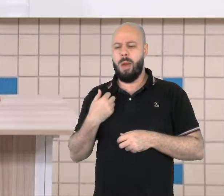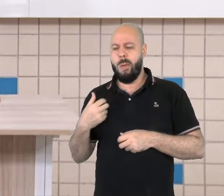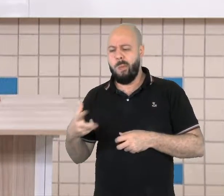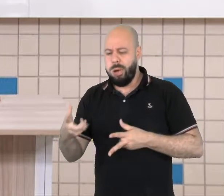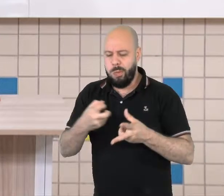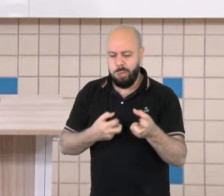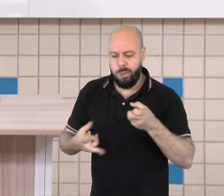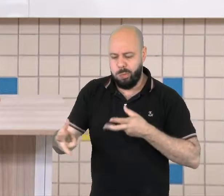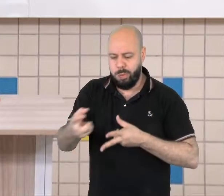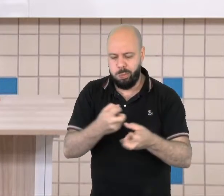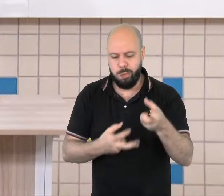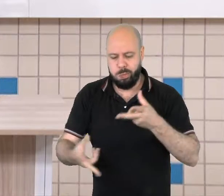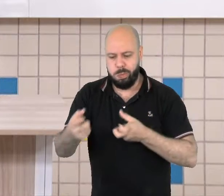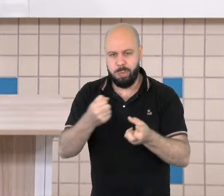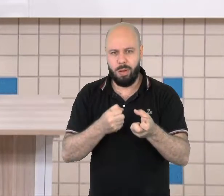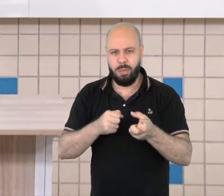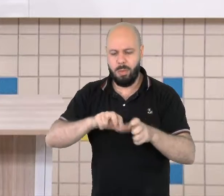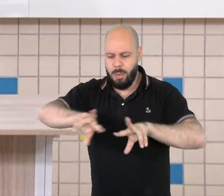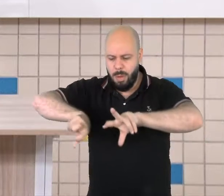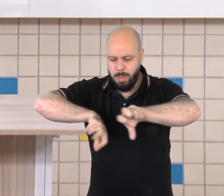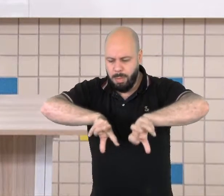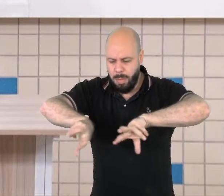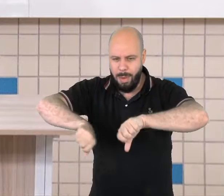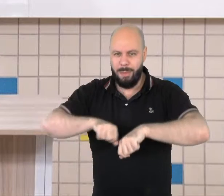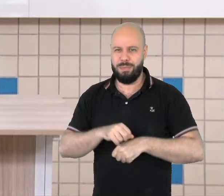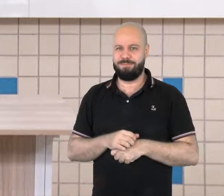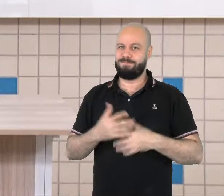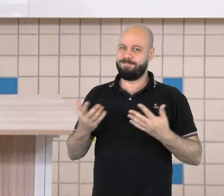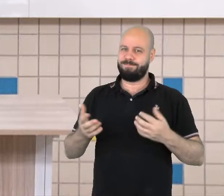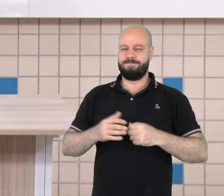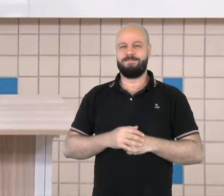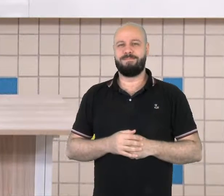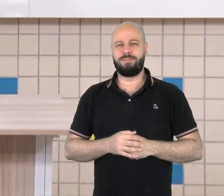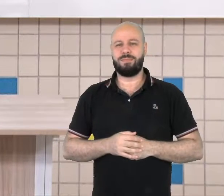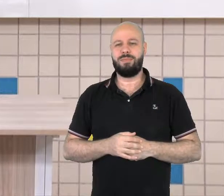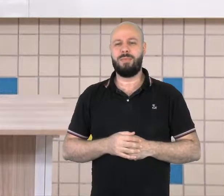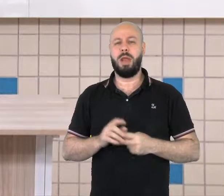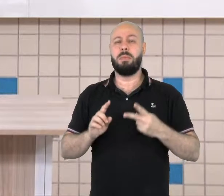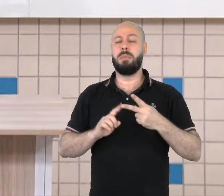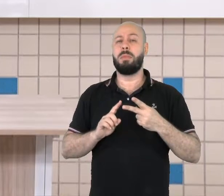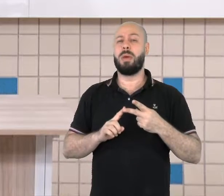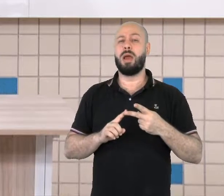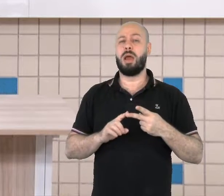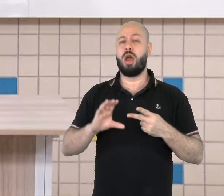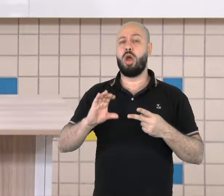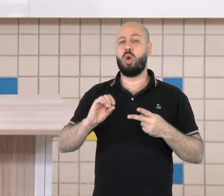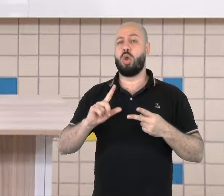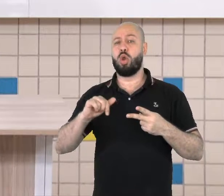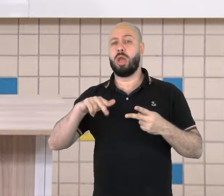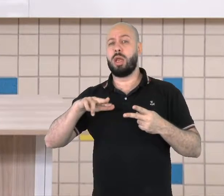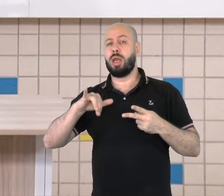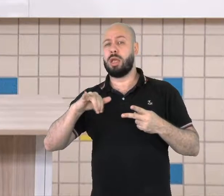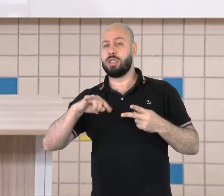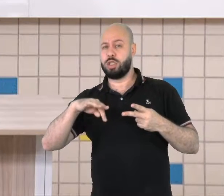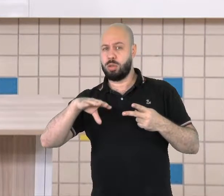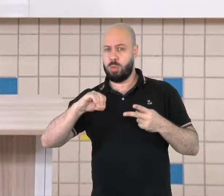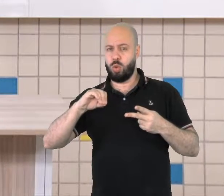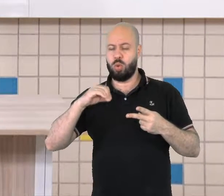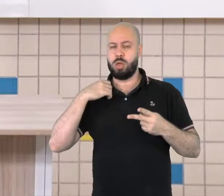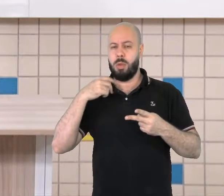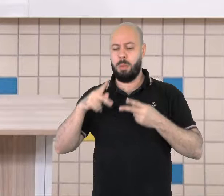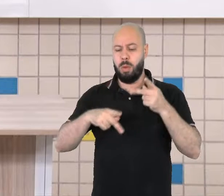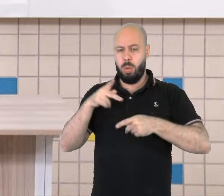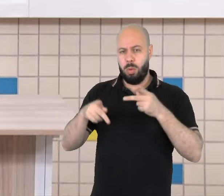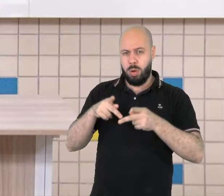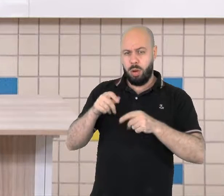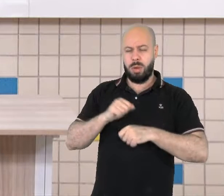coisa, para explorar, tá bom? E quando você tem uma colônia e um processo de colonialismo de